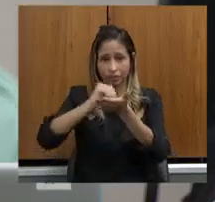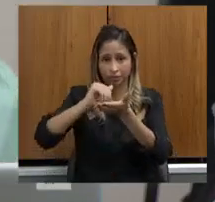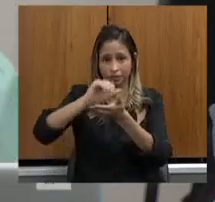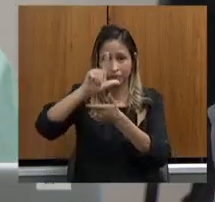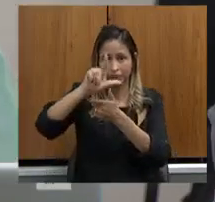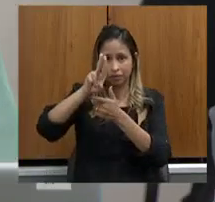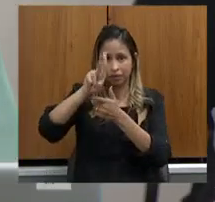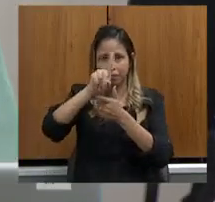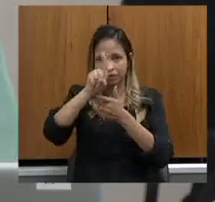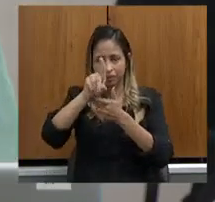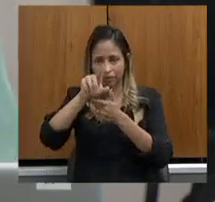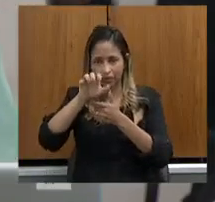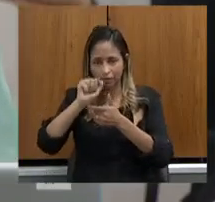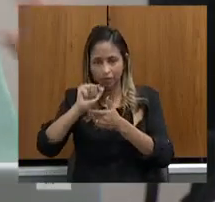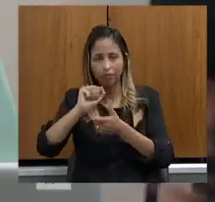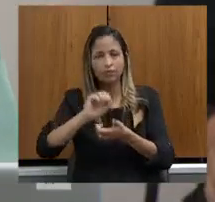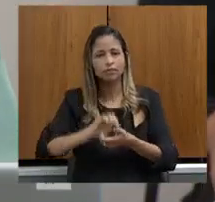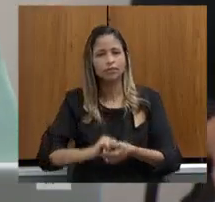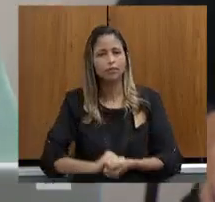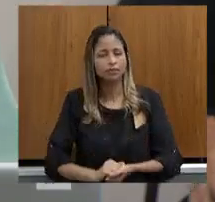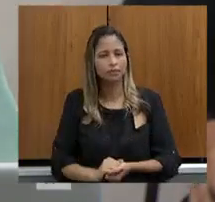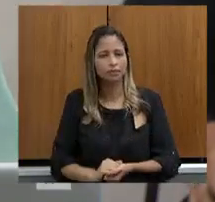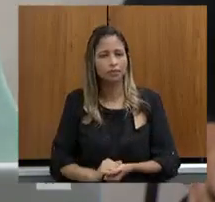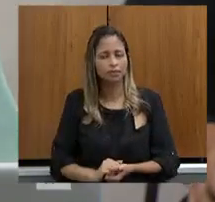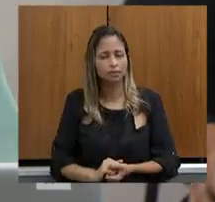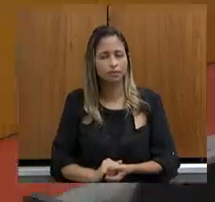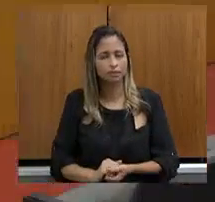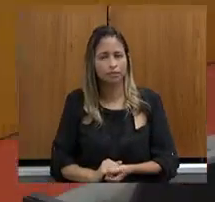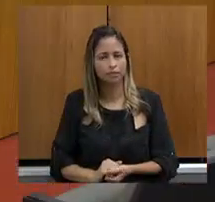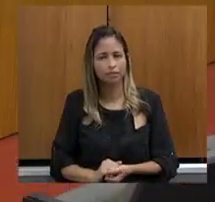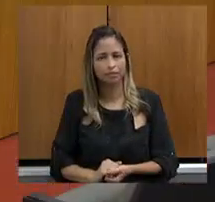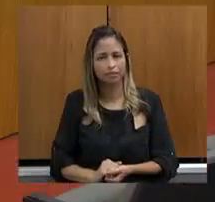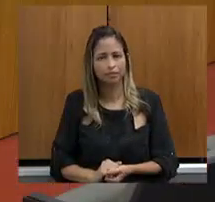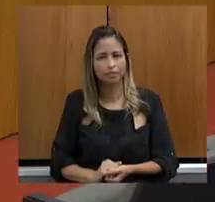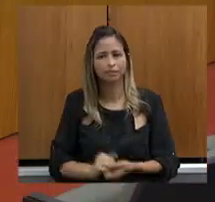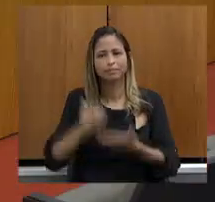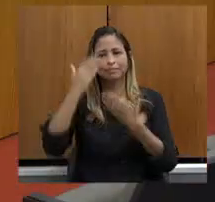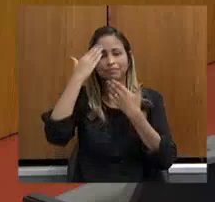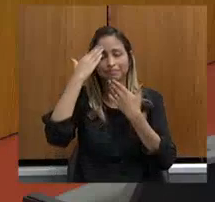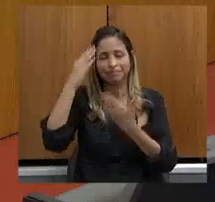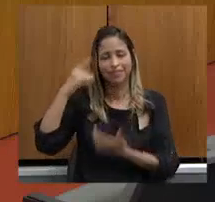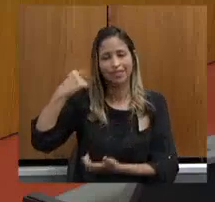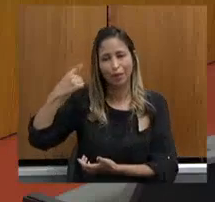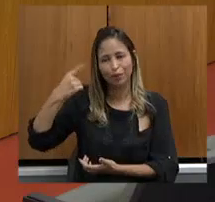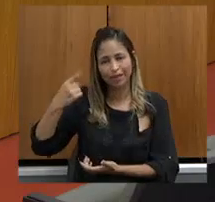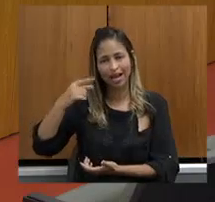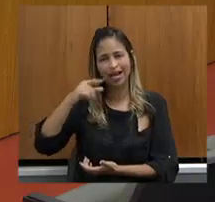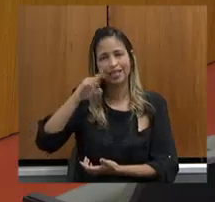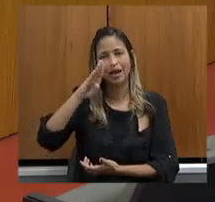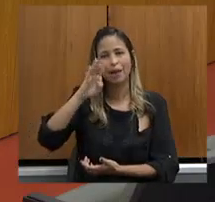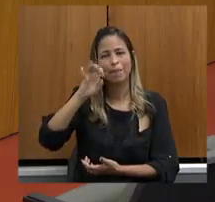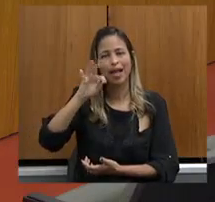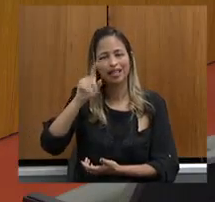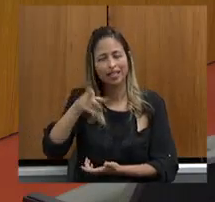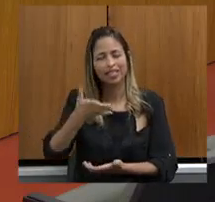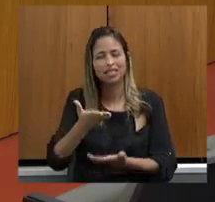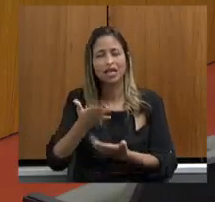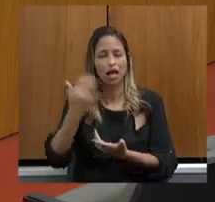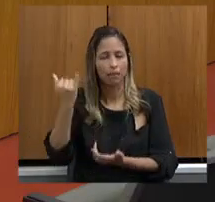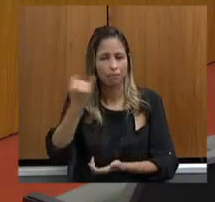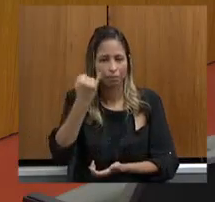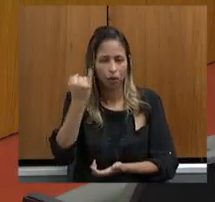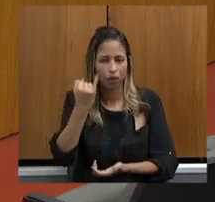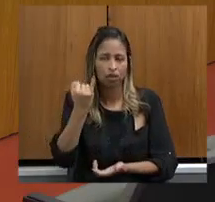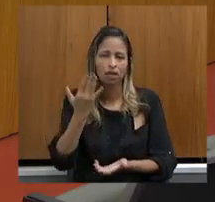que foi foram as primeiras indagações Obrigada Deputado Beto Cerqueira pelos questionamentos acho que é importante